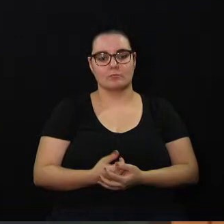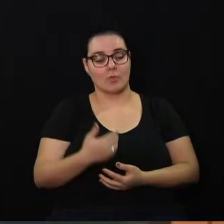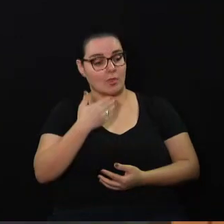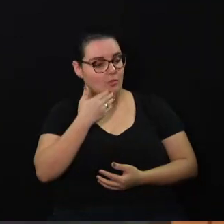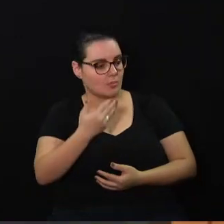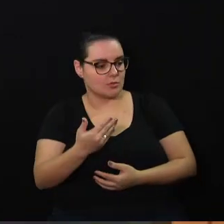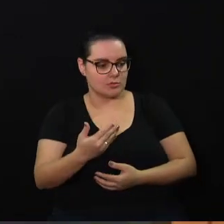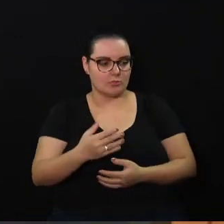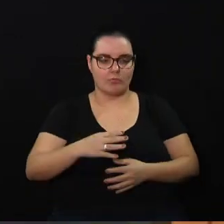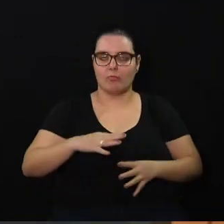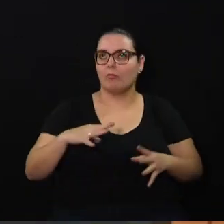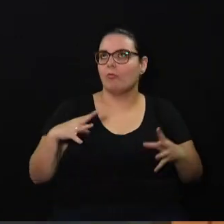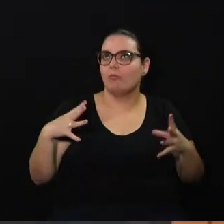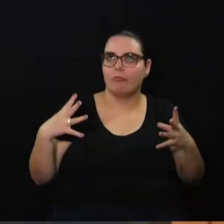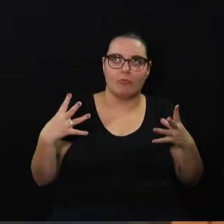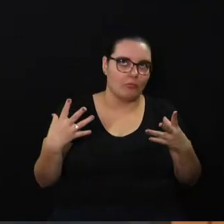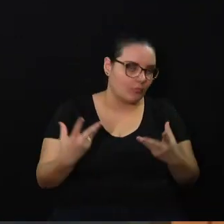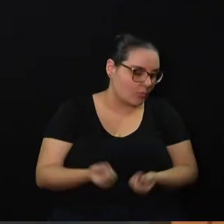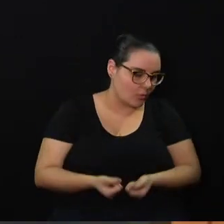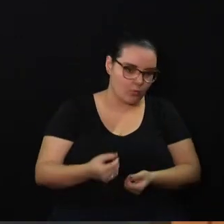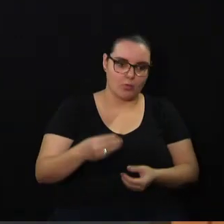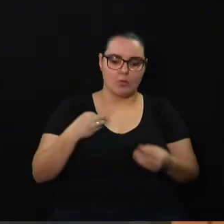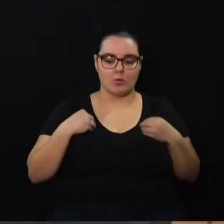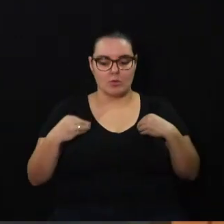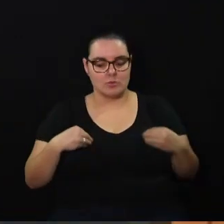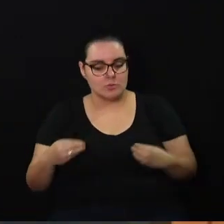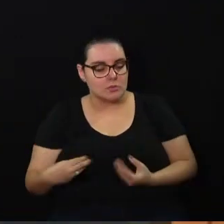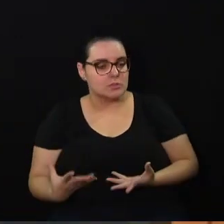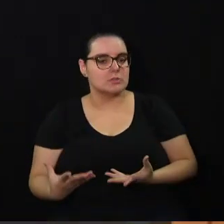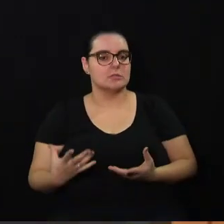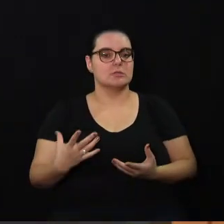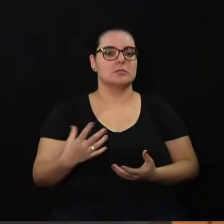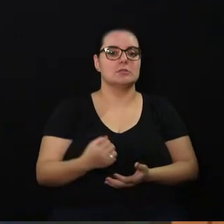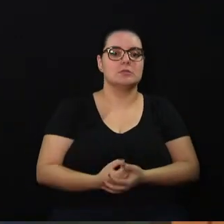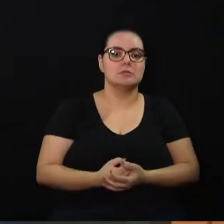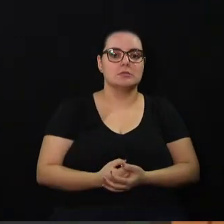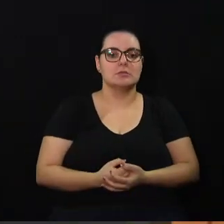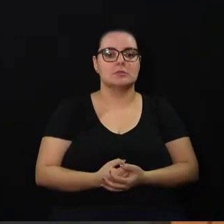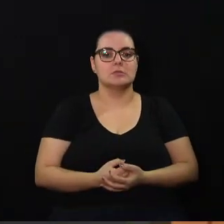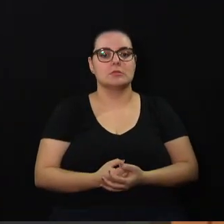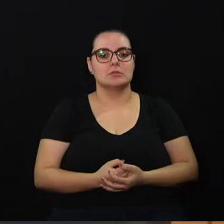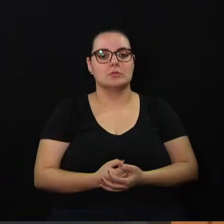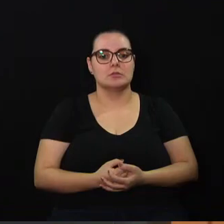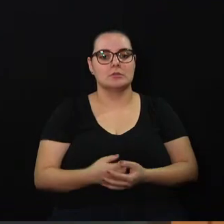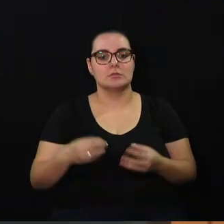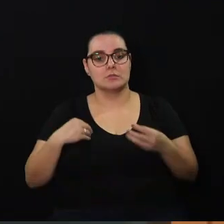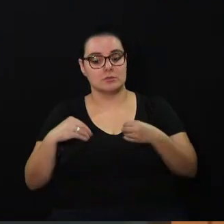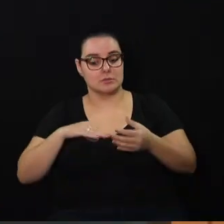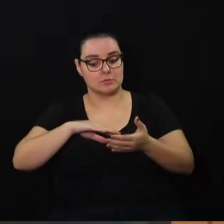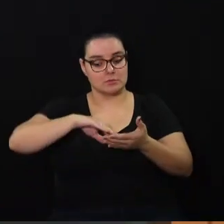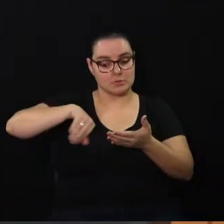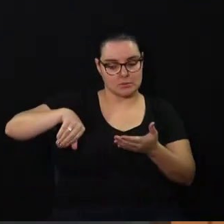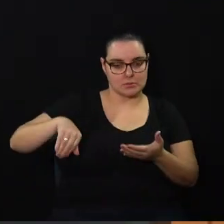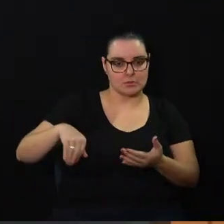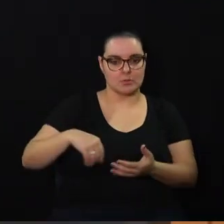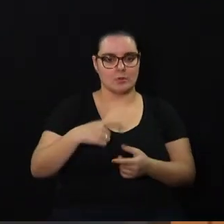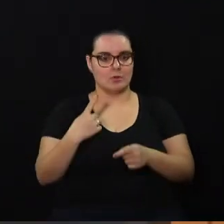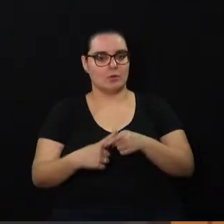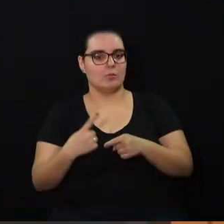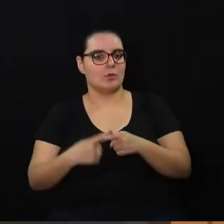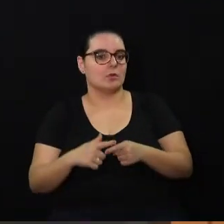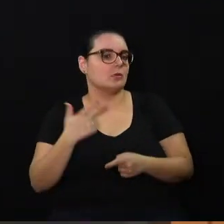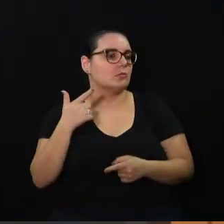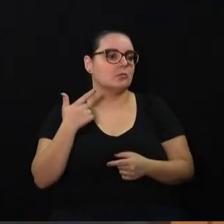exames na complementares que na verdade são exames excludentes porque a gente não tem nenhum marcador biológico